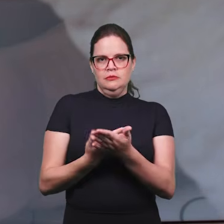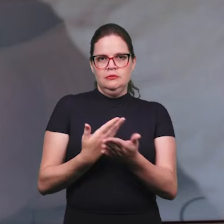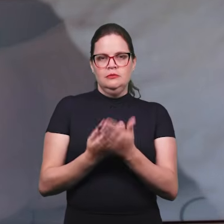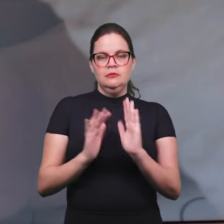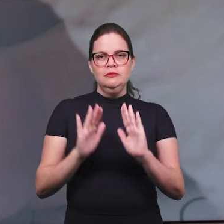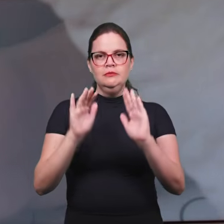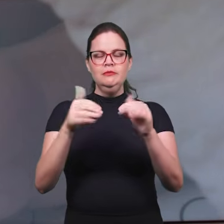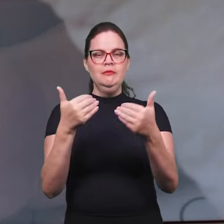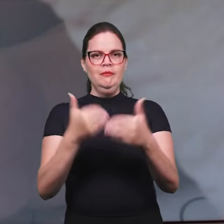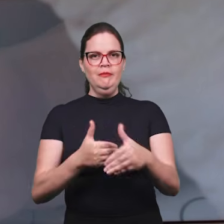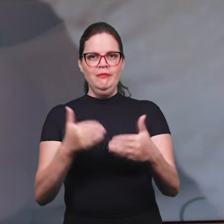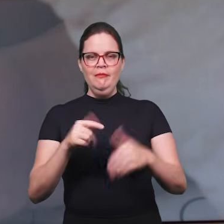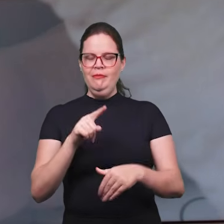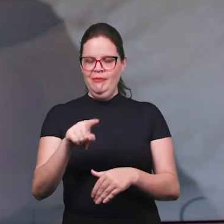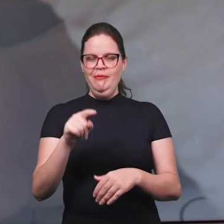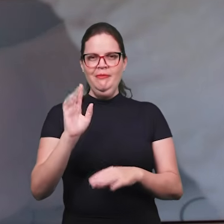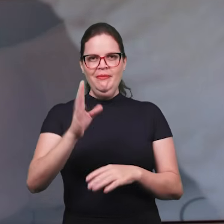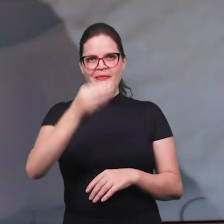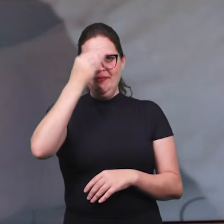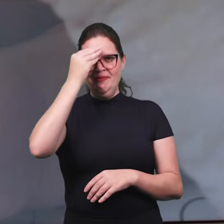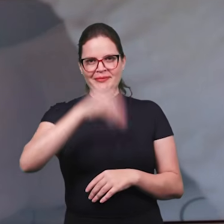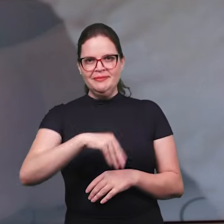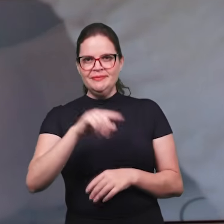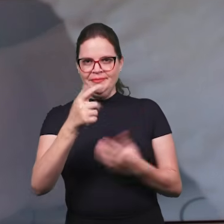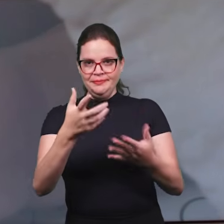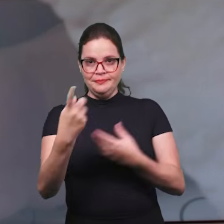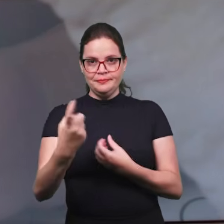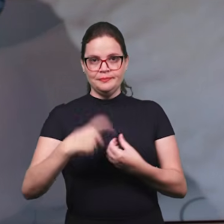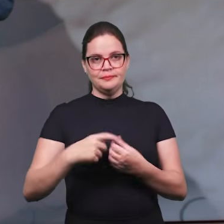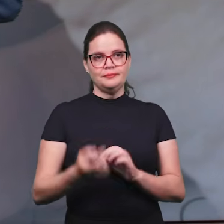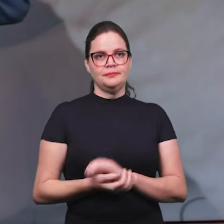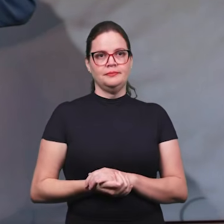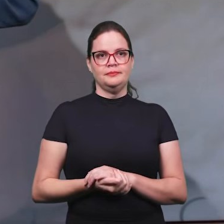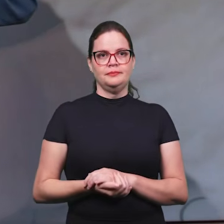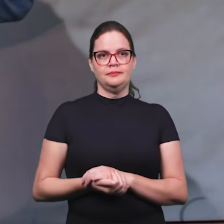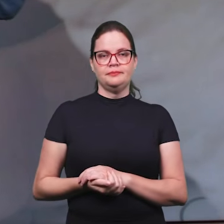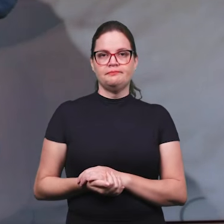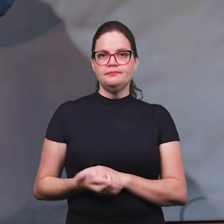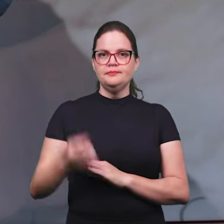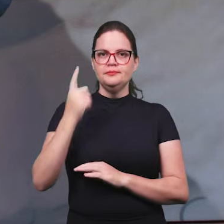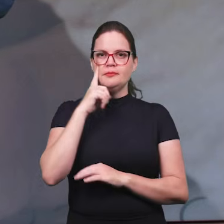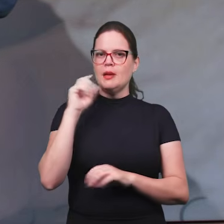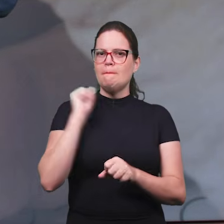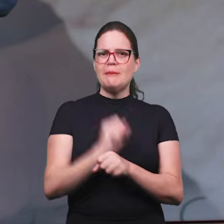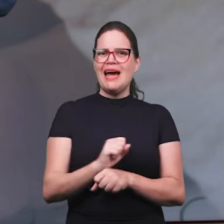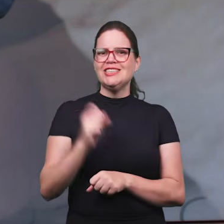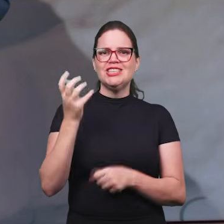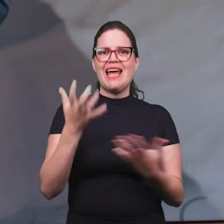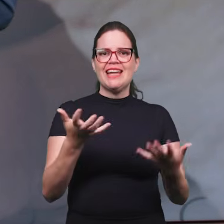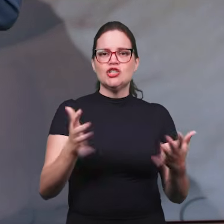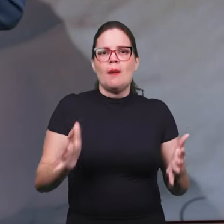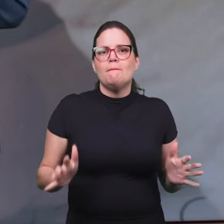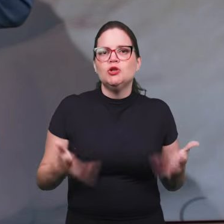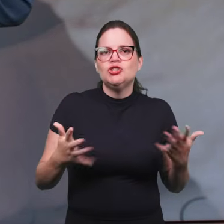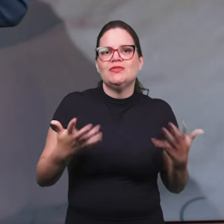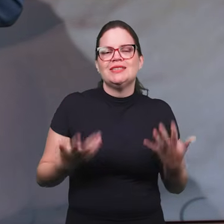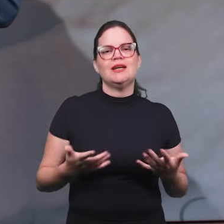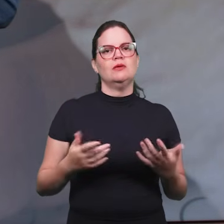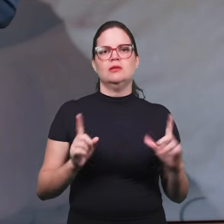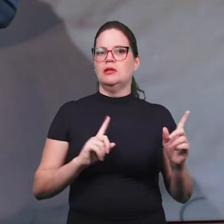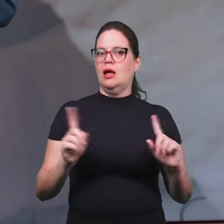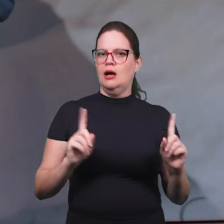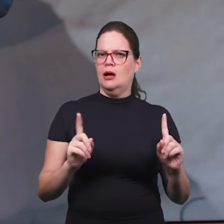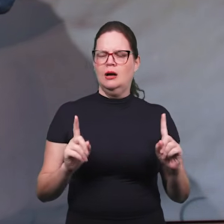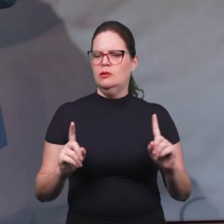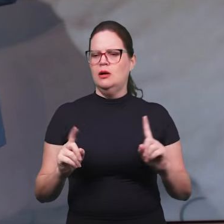de estudos para concursos, você que parou e quer voltar, para de procurar motivação constante, foca